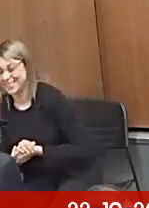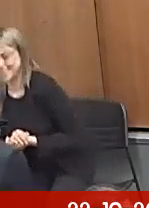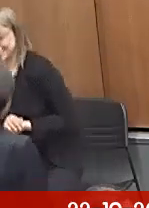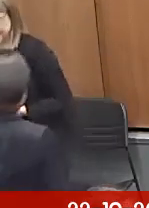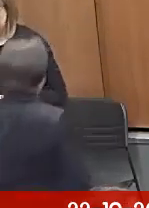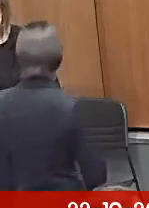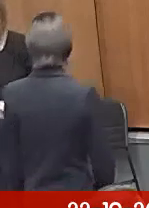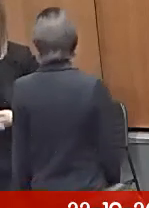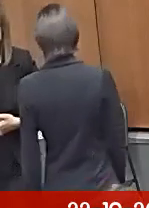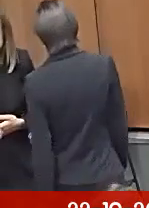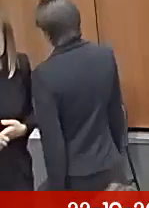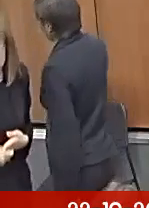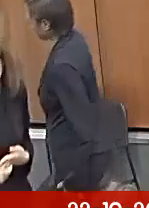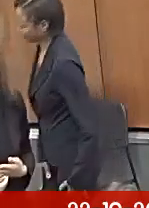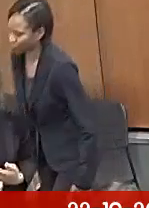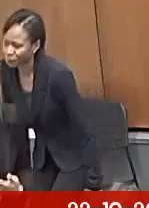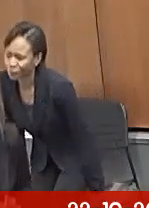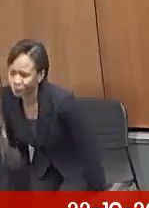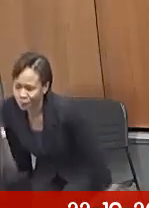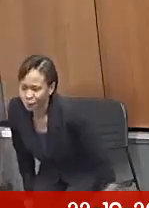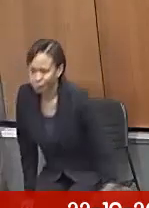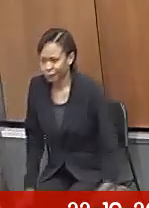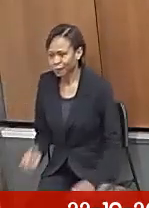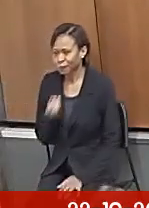Boa tarde a todos.